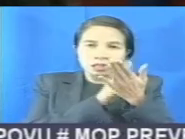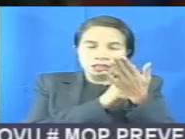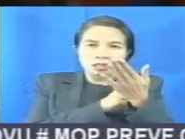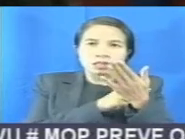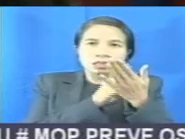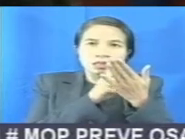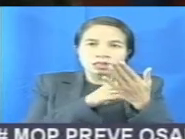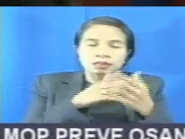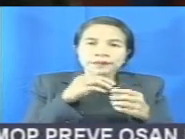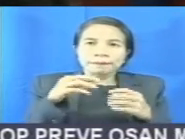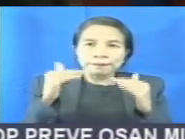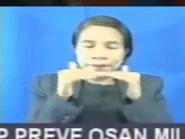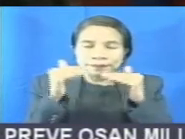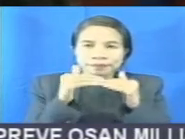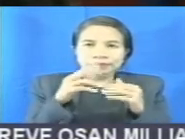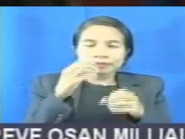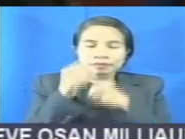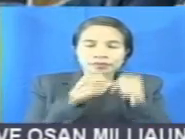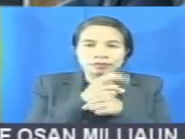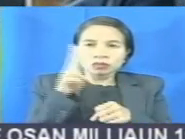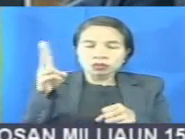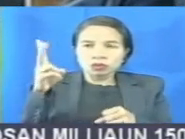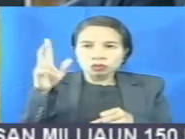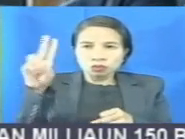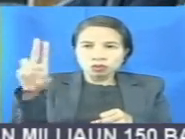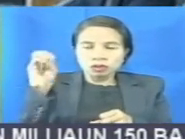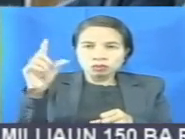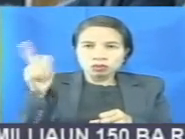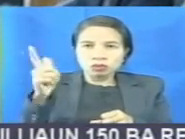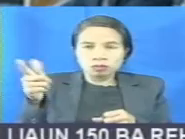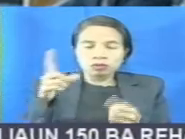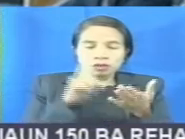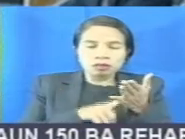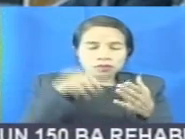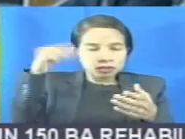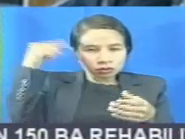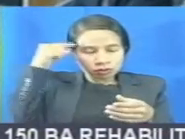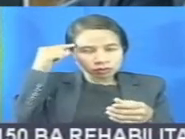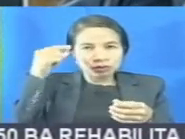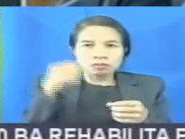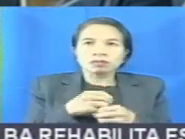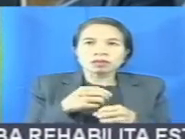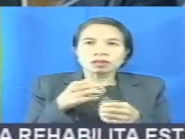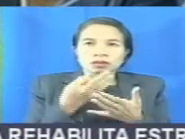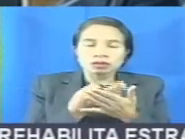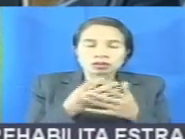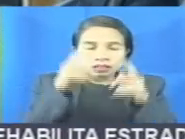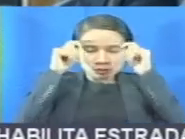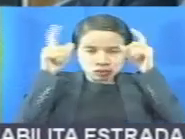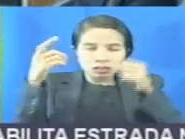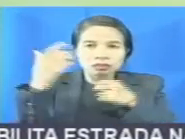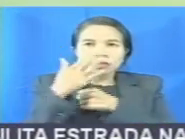plenária ICUS tinan rihun rua Ruanulu mak debate o governo con a ba adesão Timor-Leste ba ASEAN.